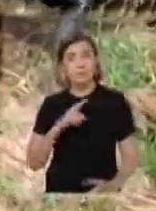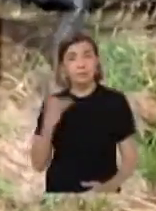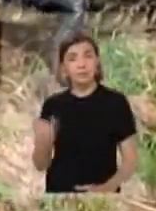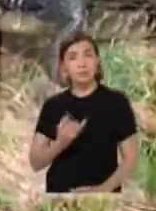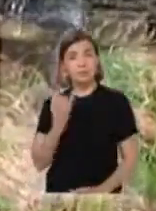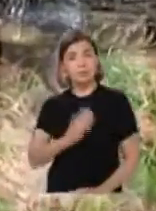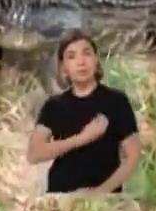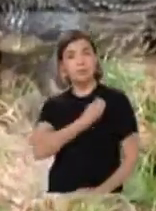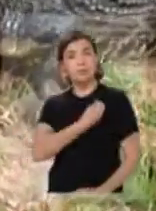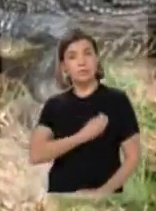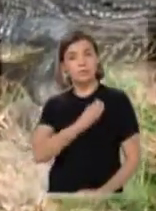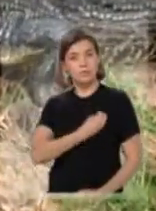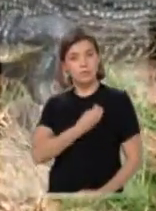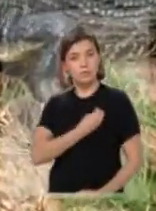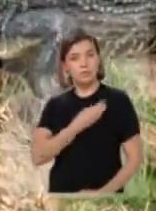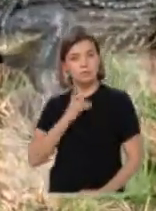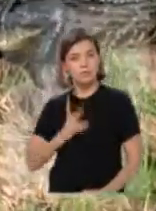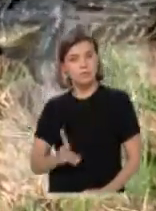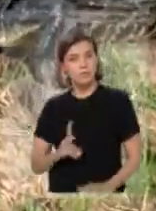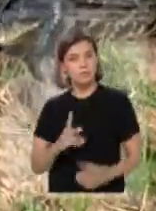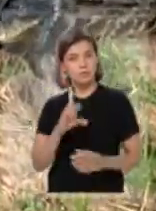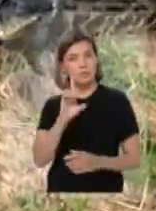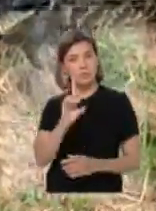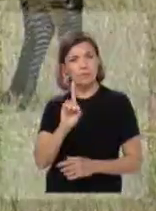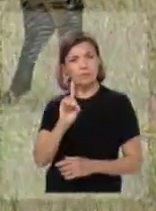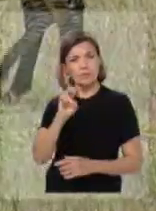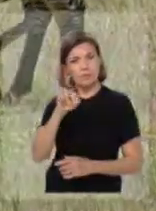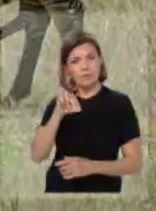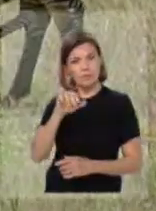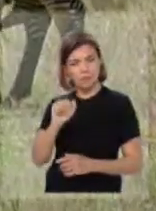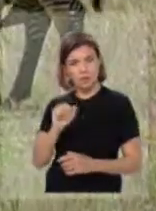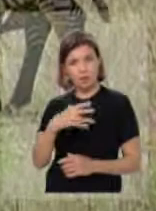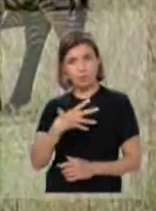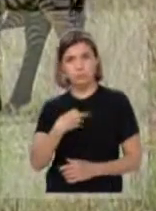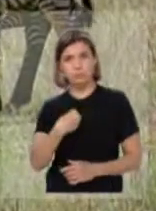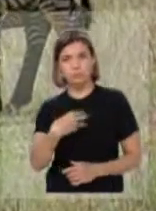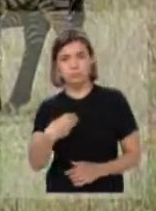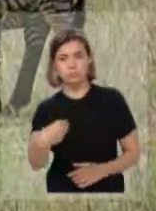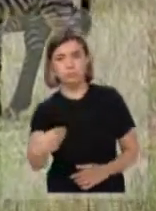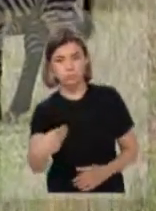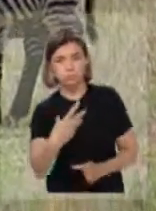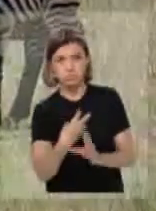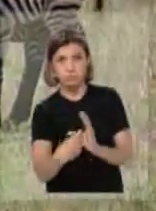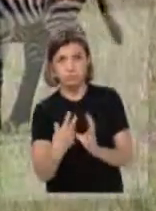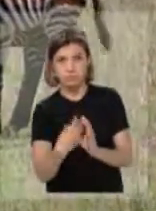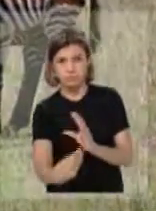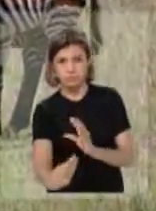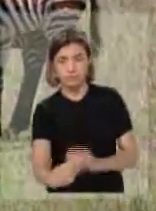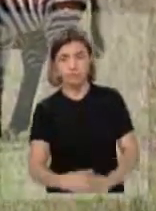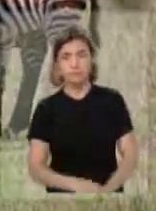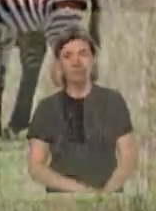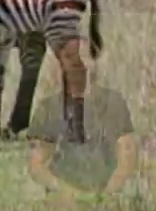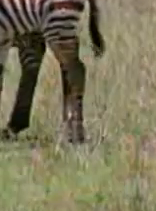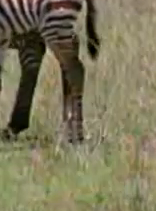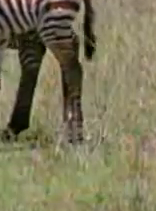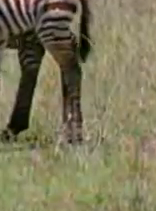Alguns processos são vitais para a sobrevivência dos seres vivos e para a transmissão de seus genes às próximas gerações.